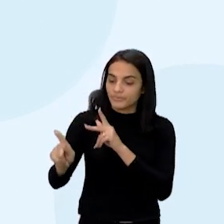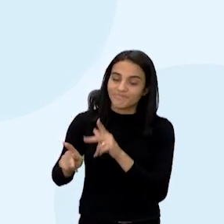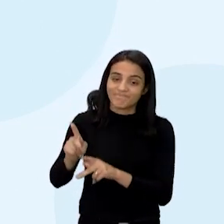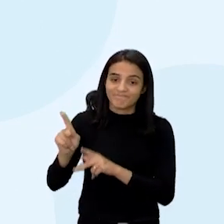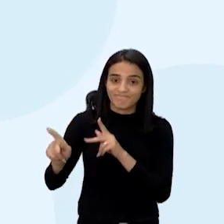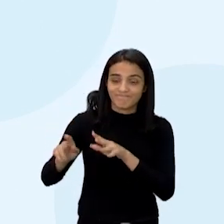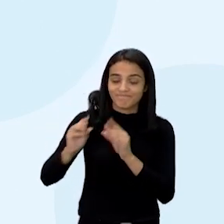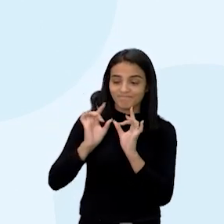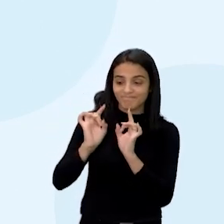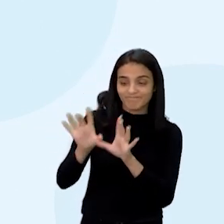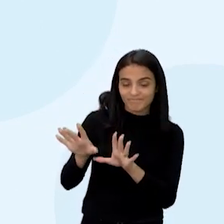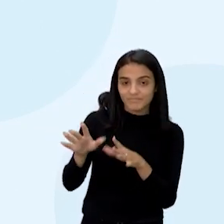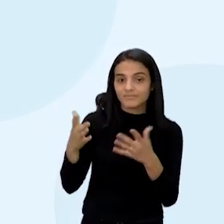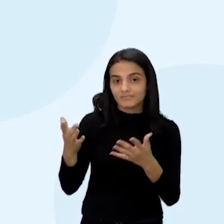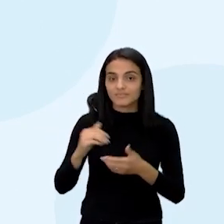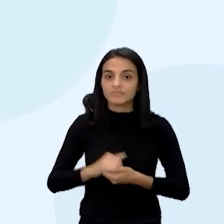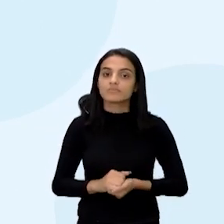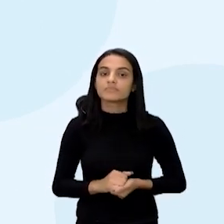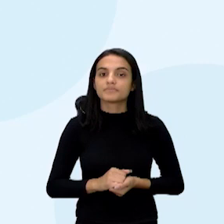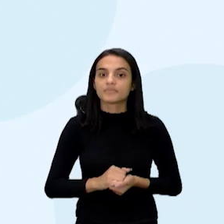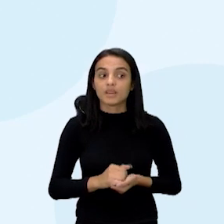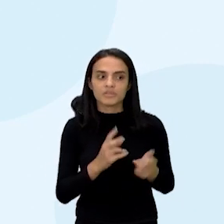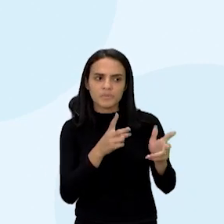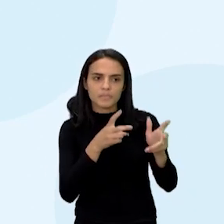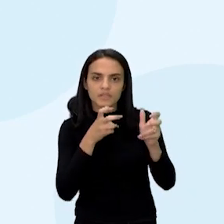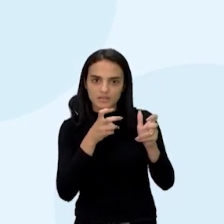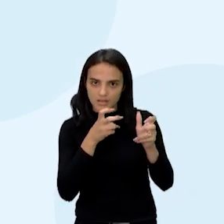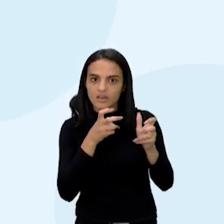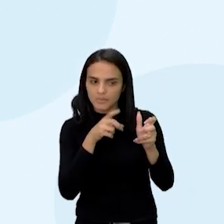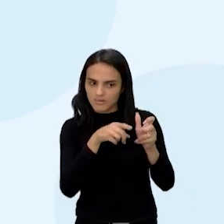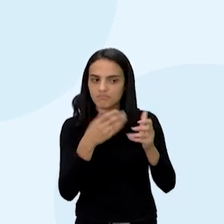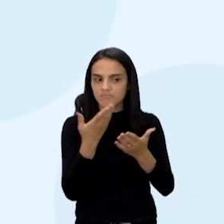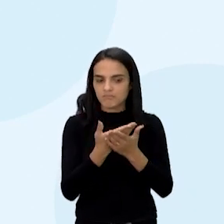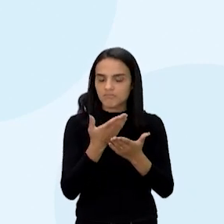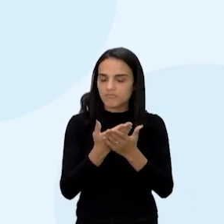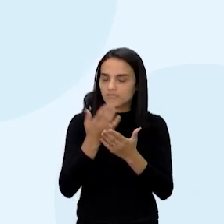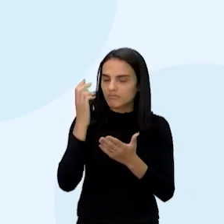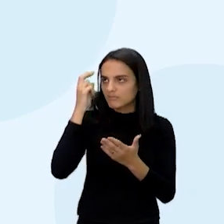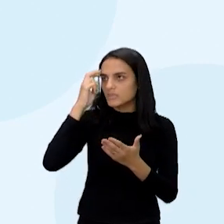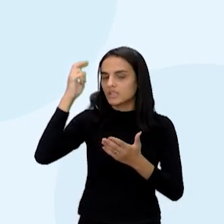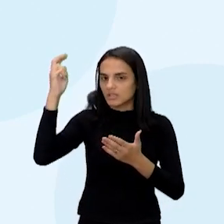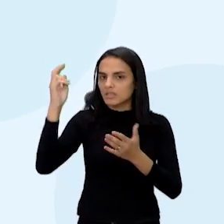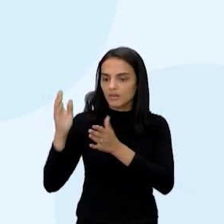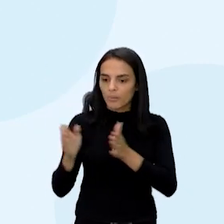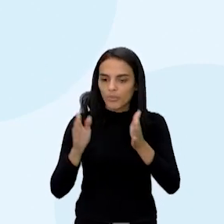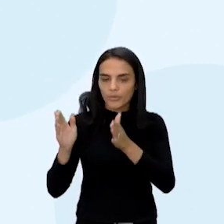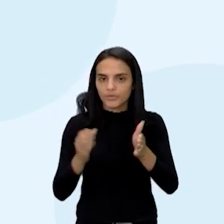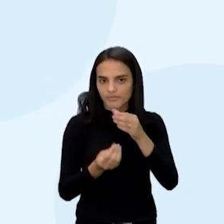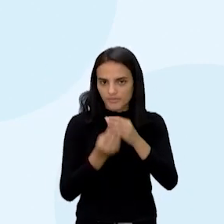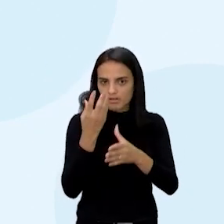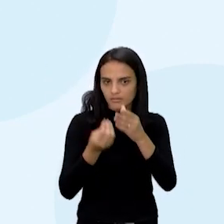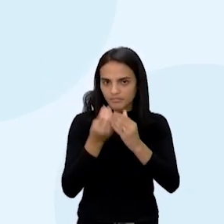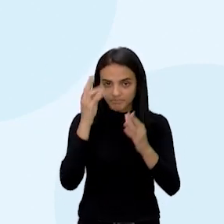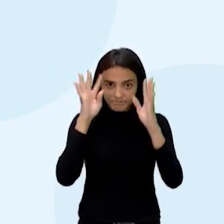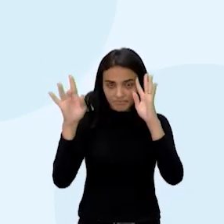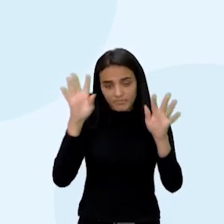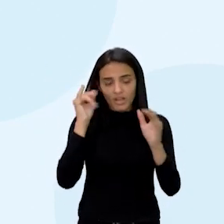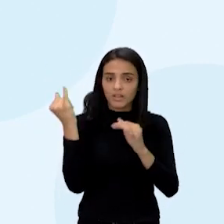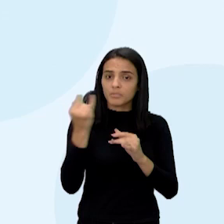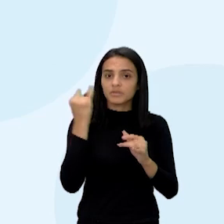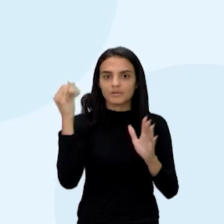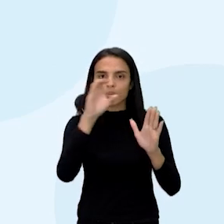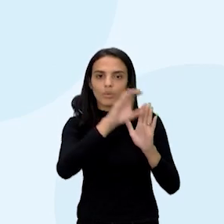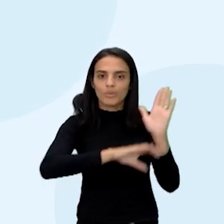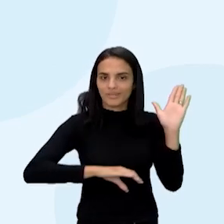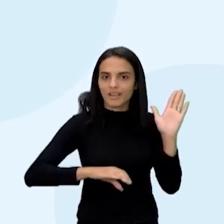ficando mais invisibilizado. Quando a gente percebe o superdotado criativo e produtivo, é importante a gente oferecer um enriquecimento curricular